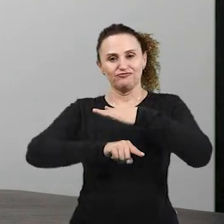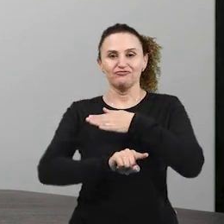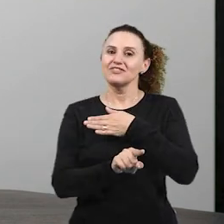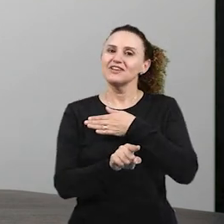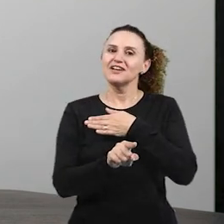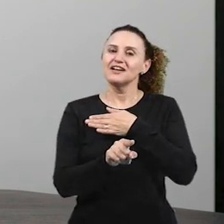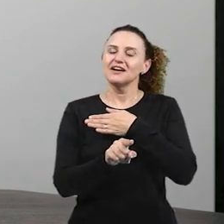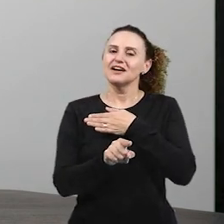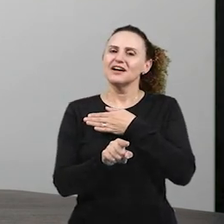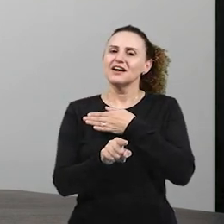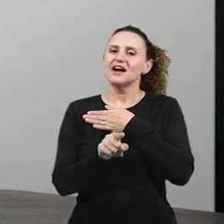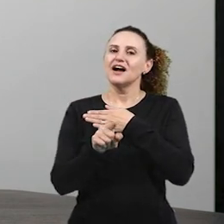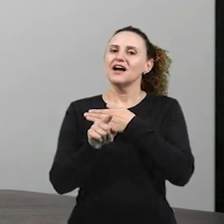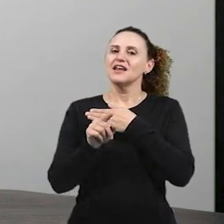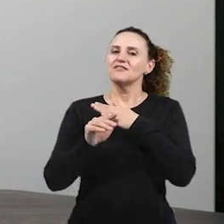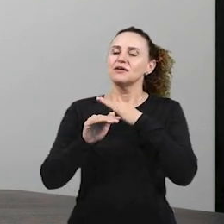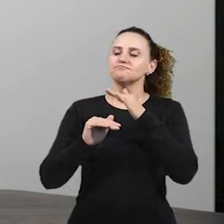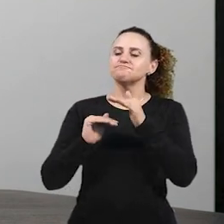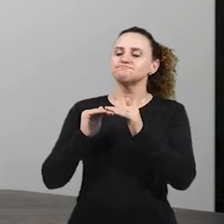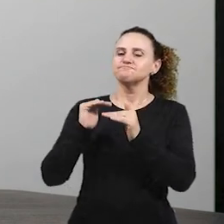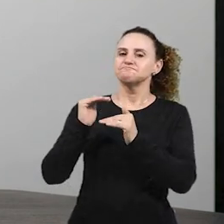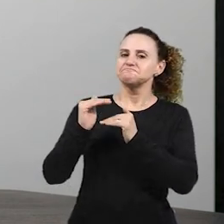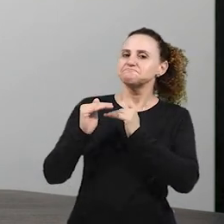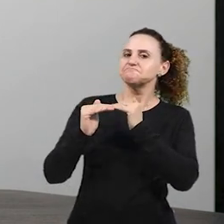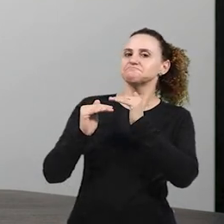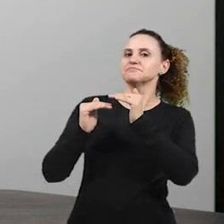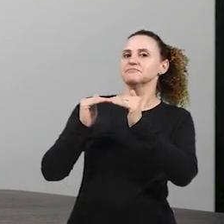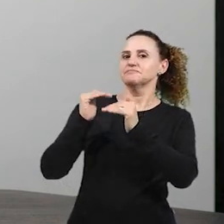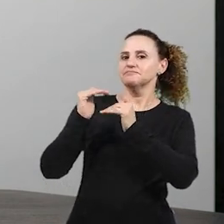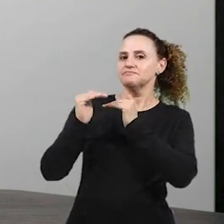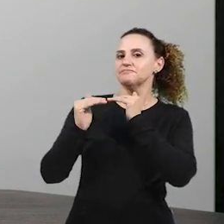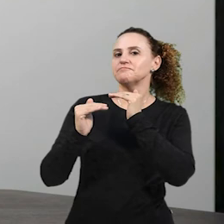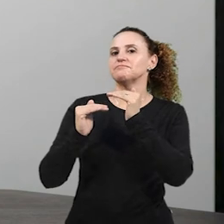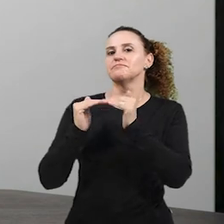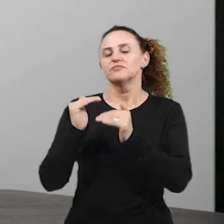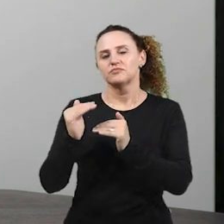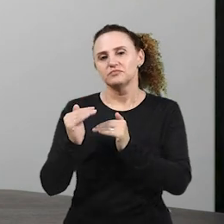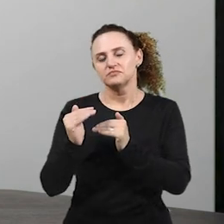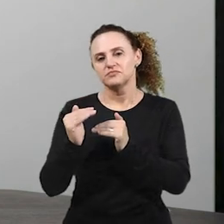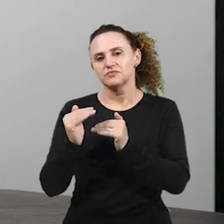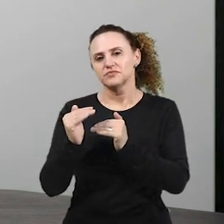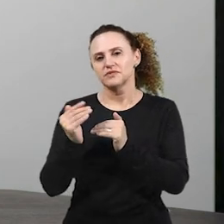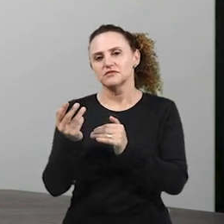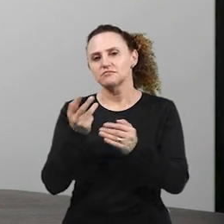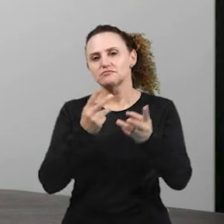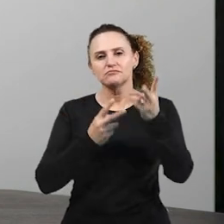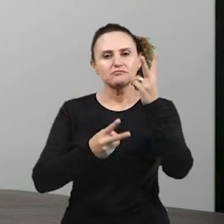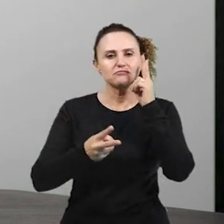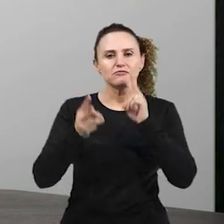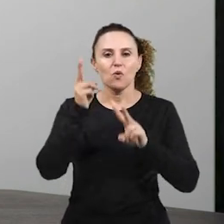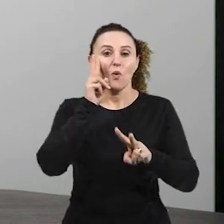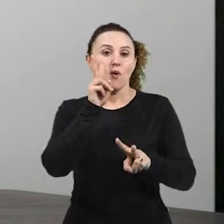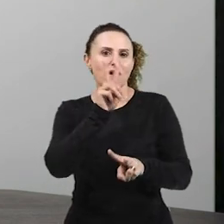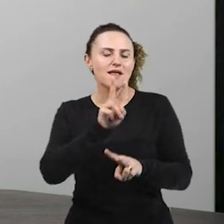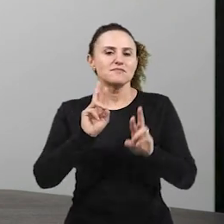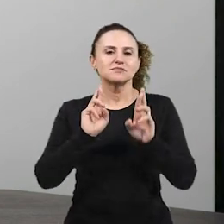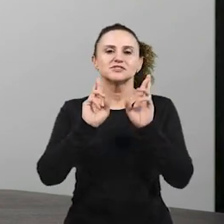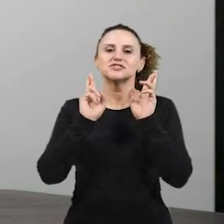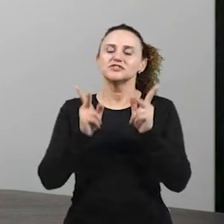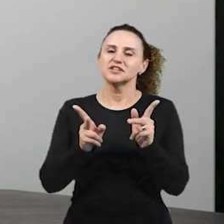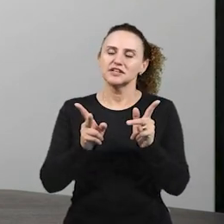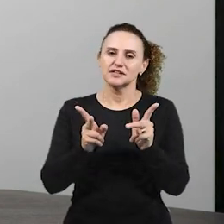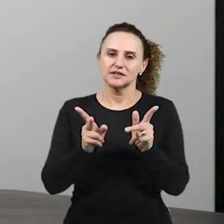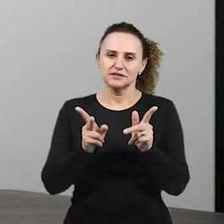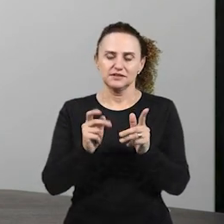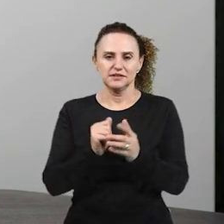ela vai sendo aos poucos sendo vocês vão olhar de uma forma diferente